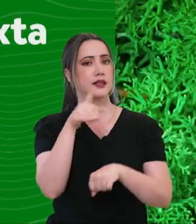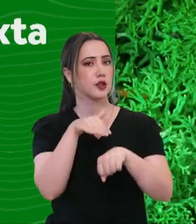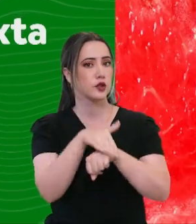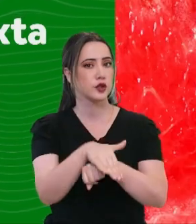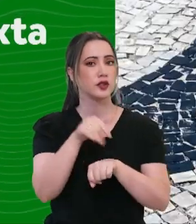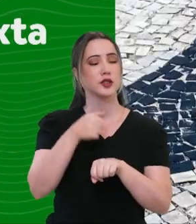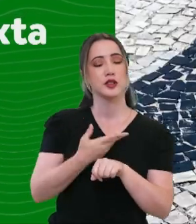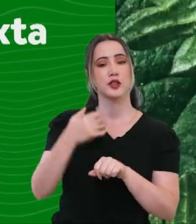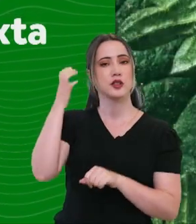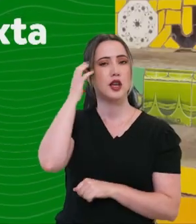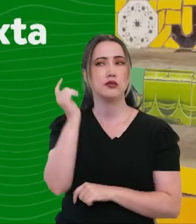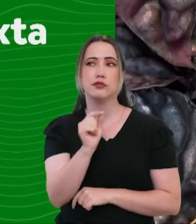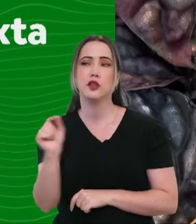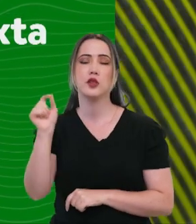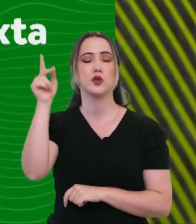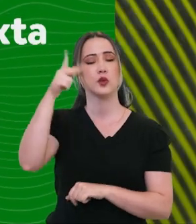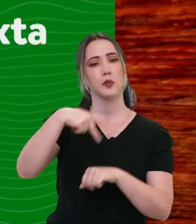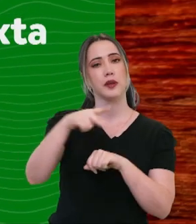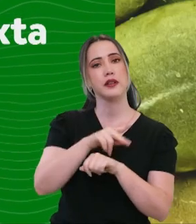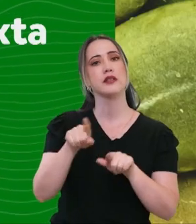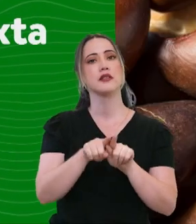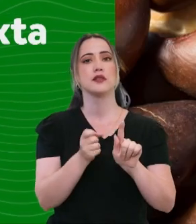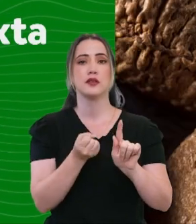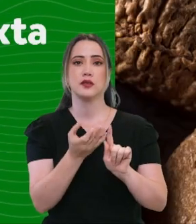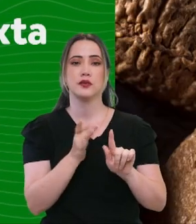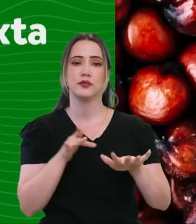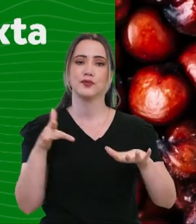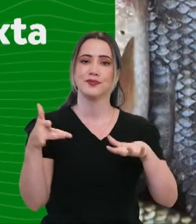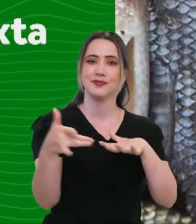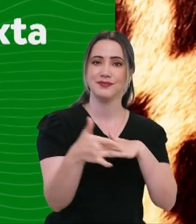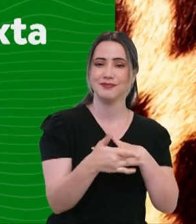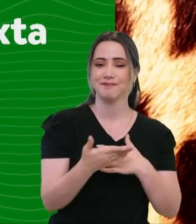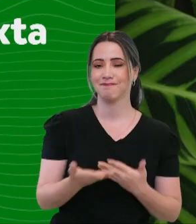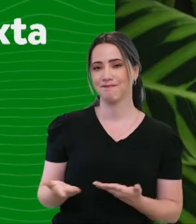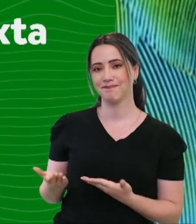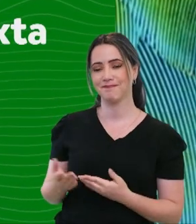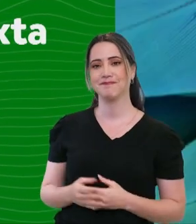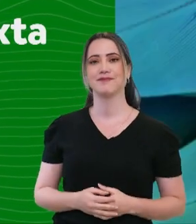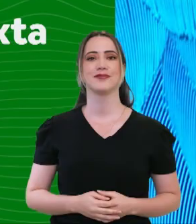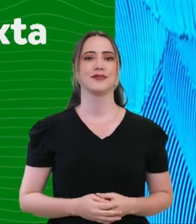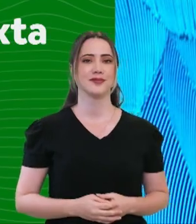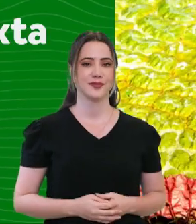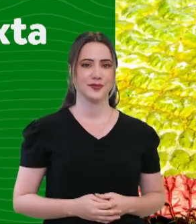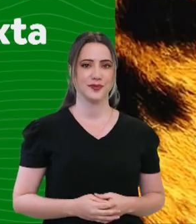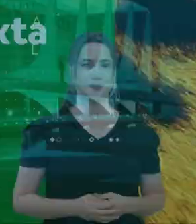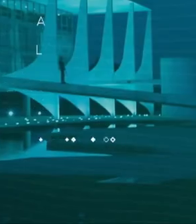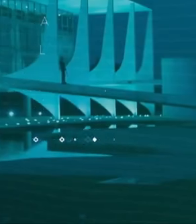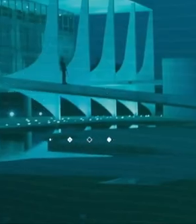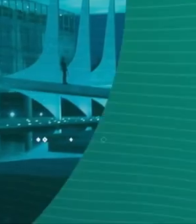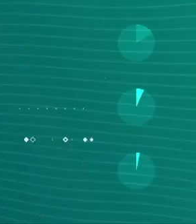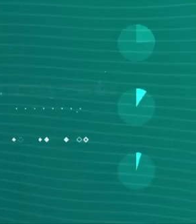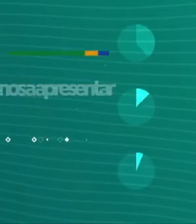das 7 da noite nas rádios de todo o país e também nas nossas redes sociais, aqui no canal Gov.